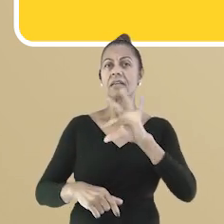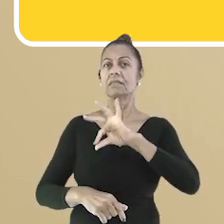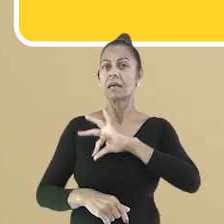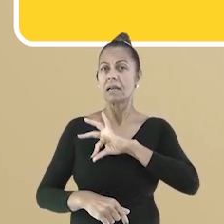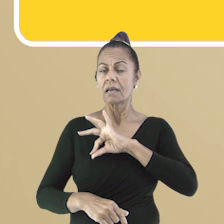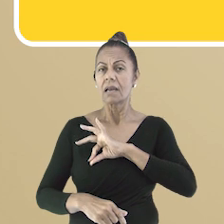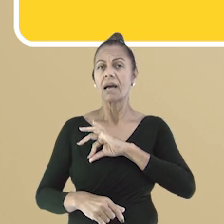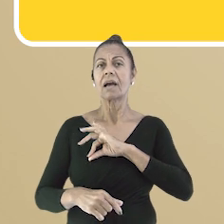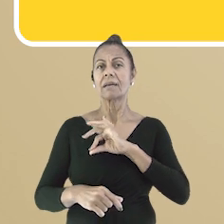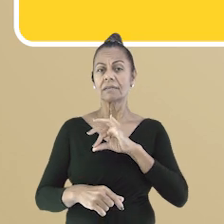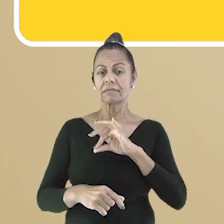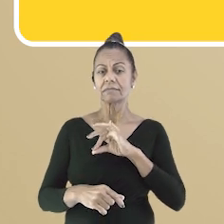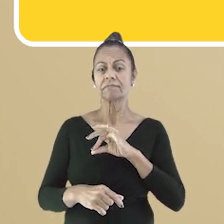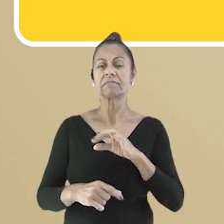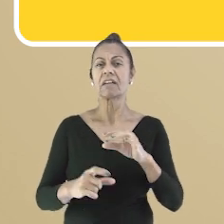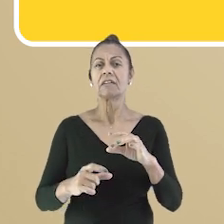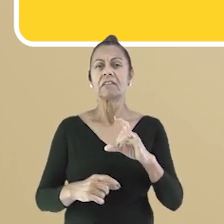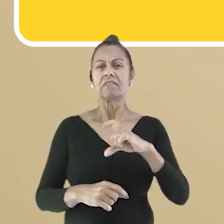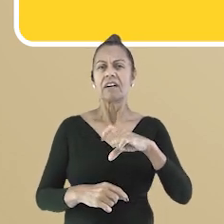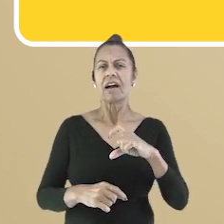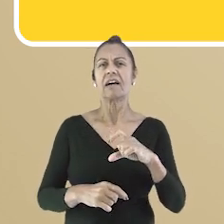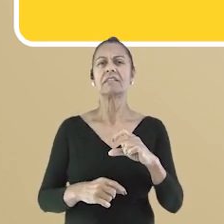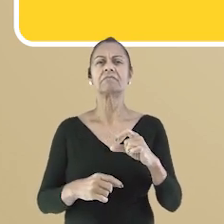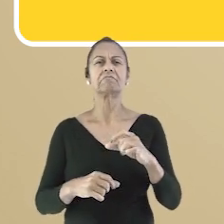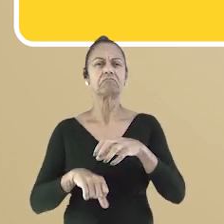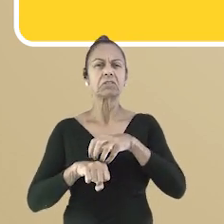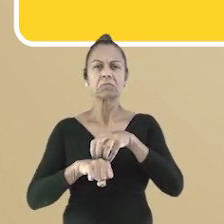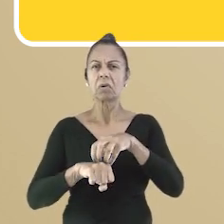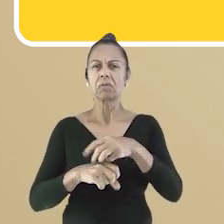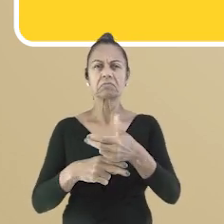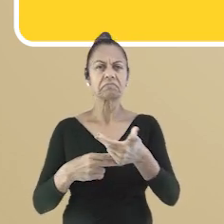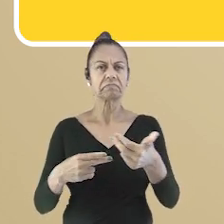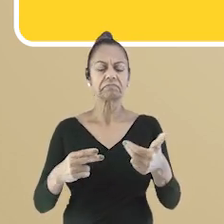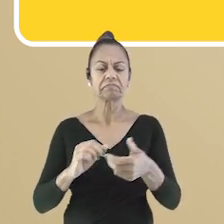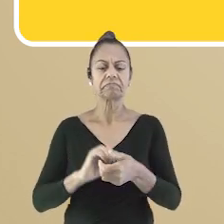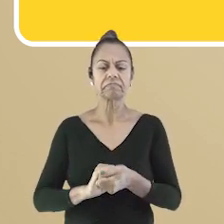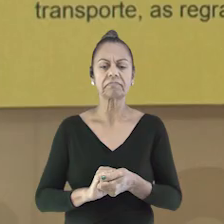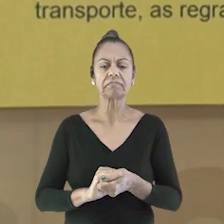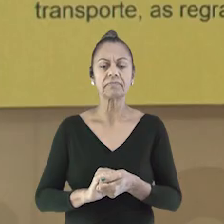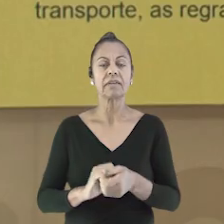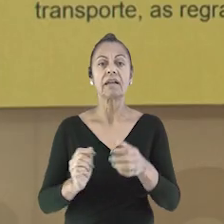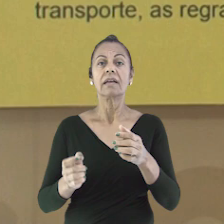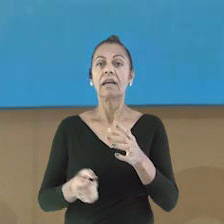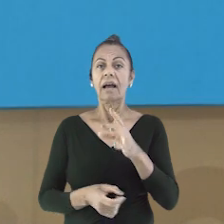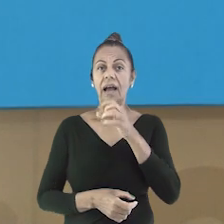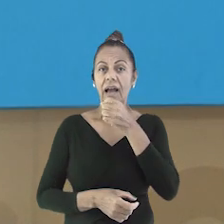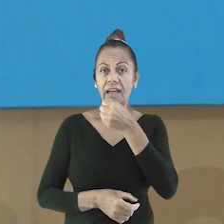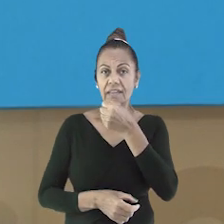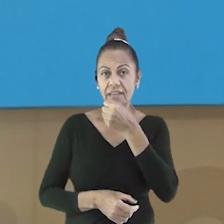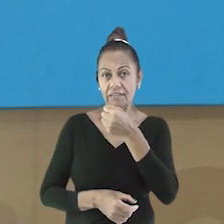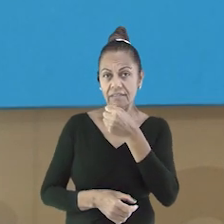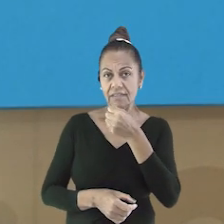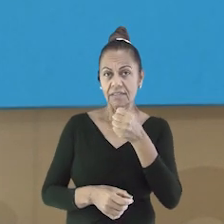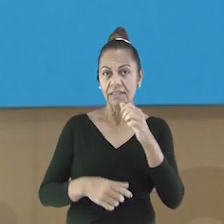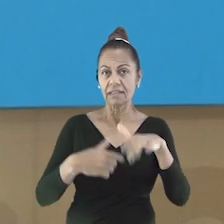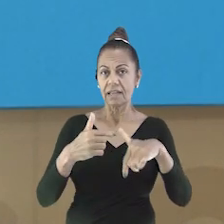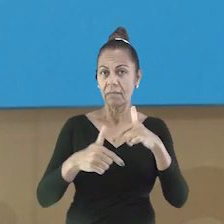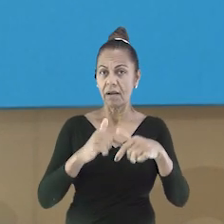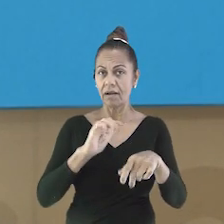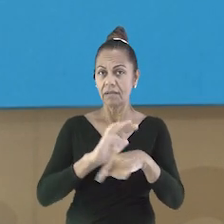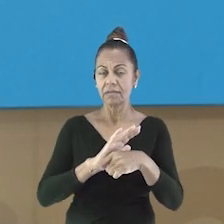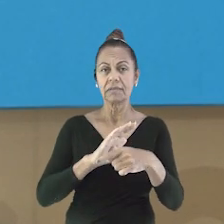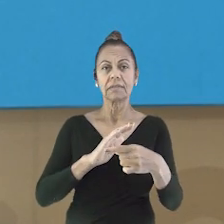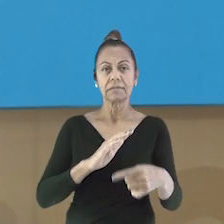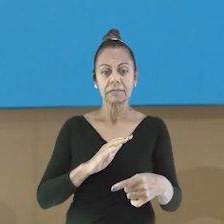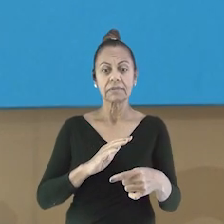de trabalho, salário, vale-transporte, as regras da empresa, etc. A entrevista de emprego se dá